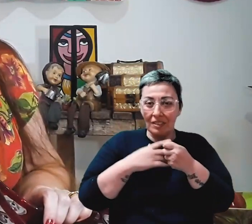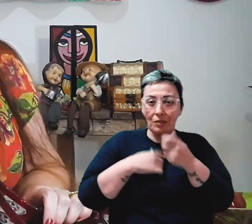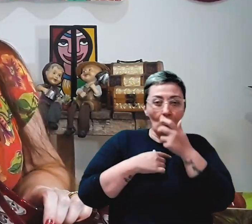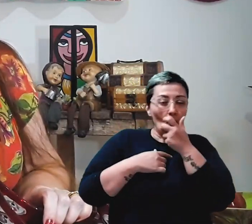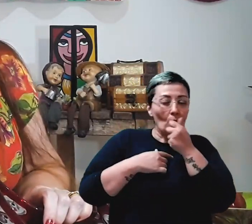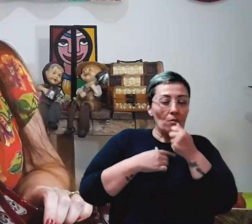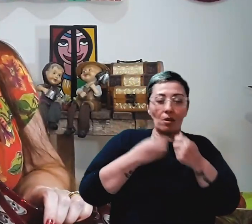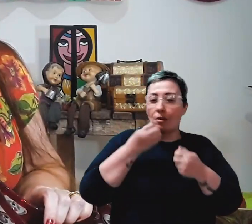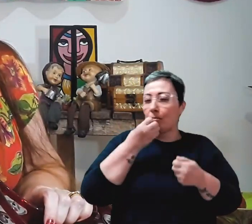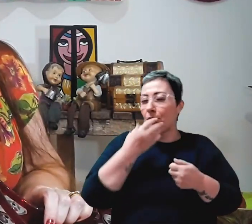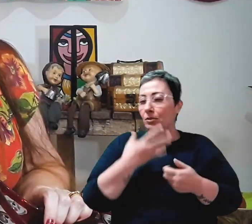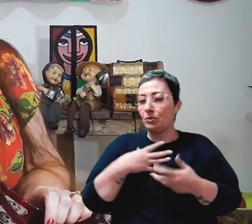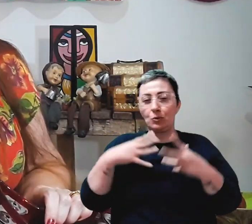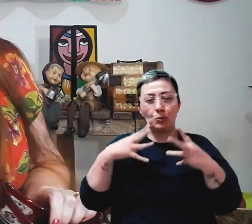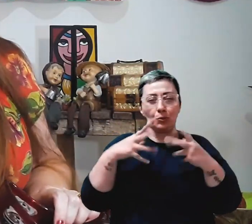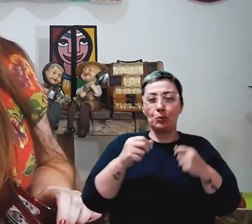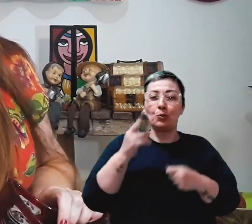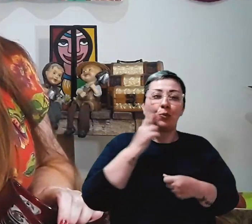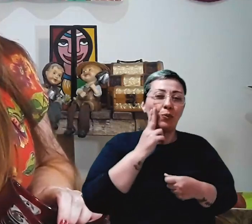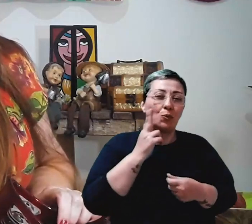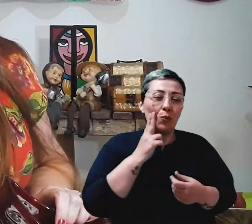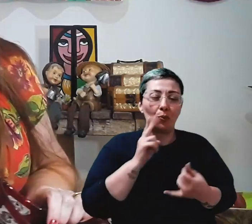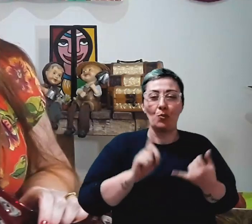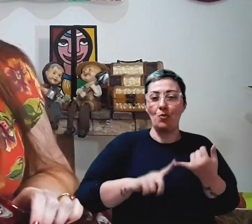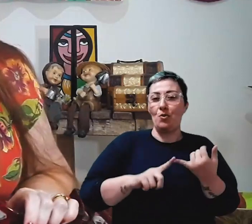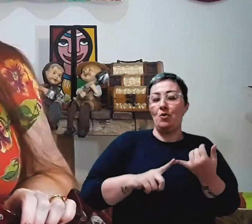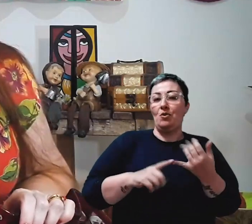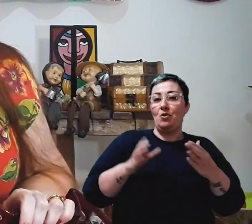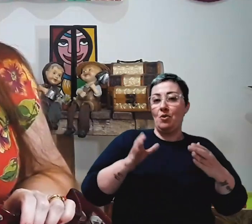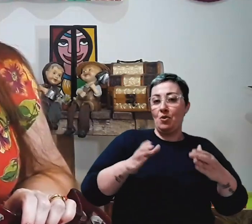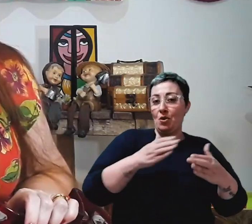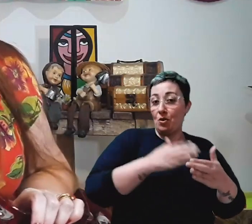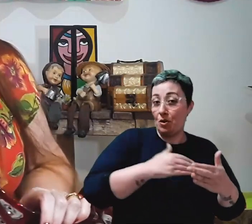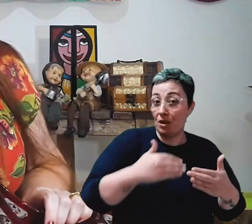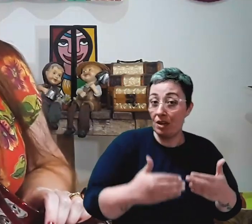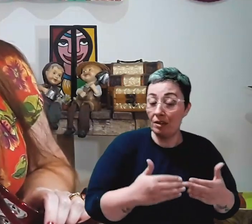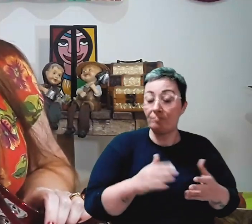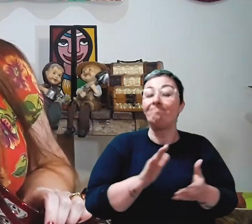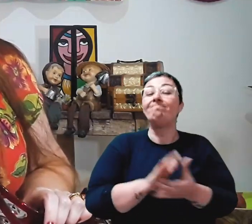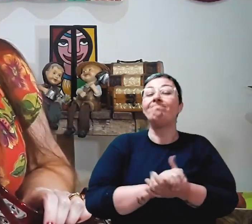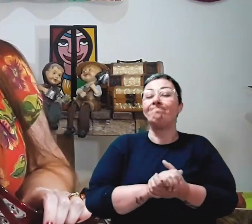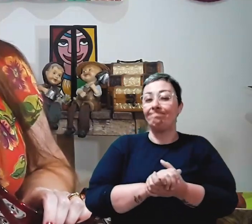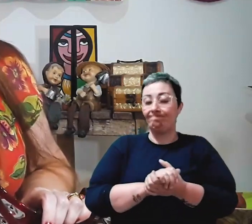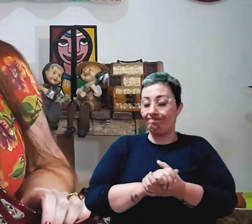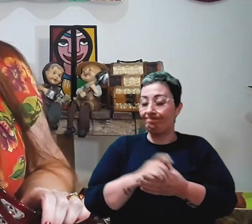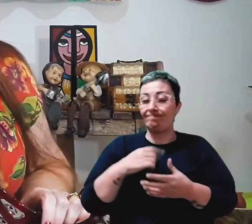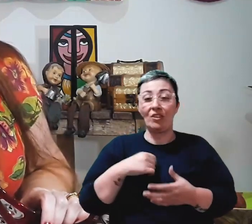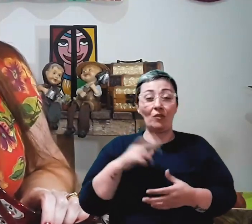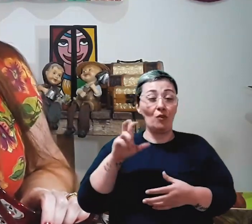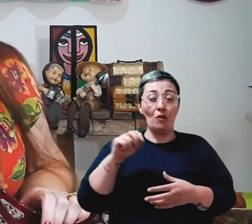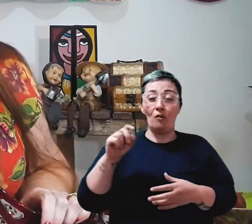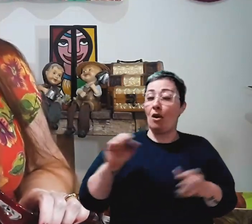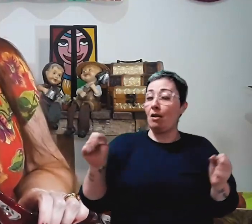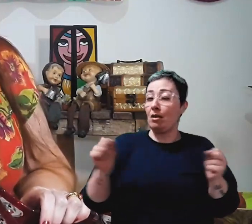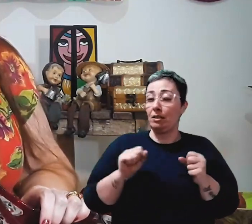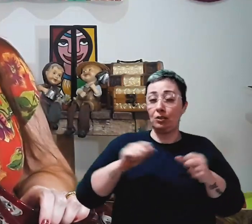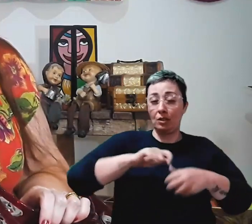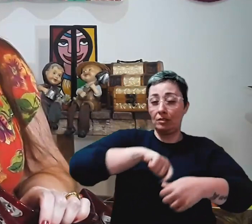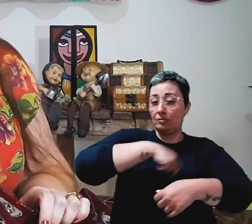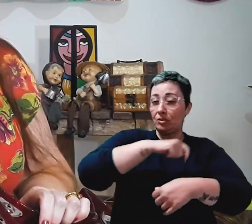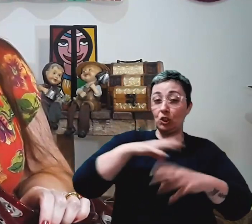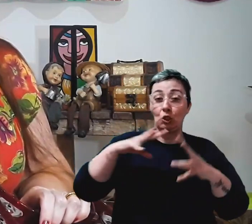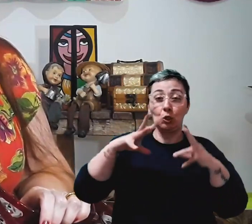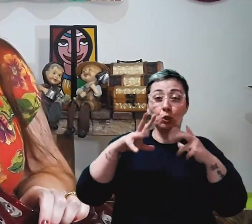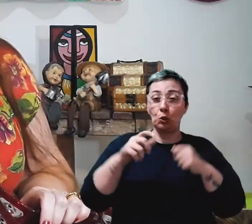fica bom no suco, limão fica bom na torta. Minha avó adorava fazer tudo com